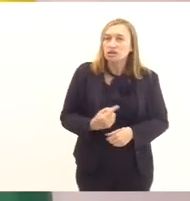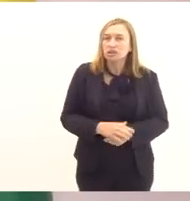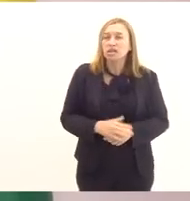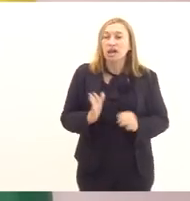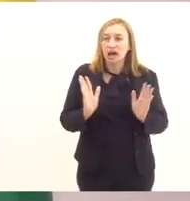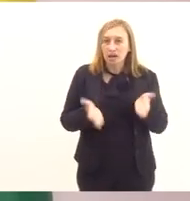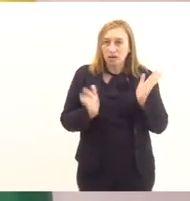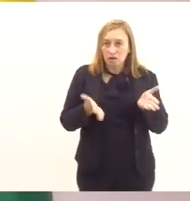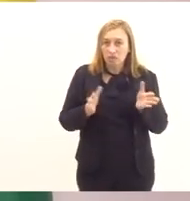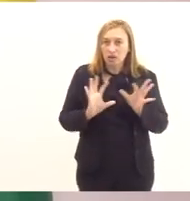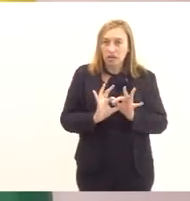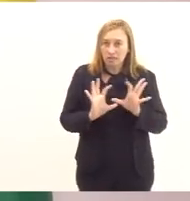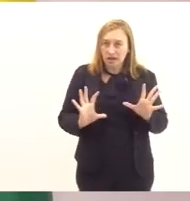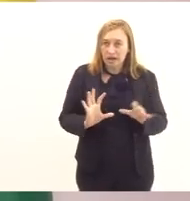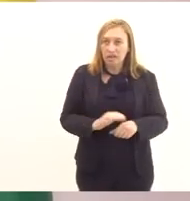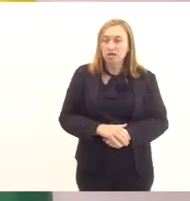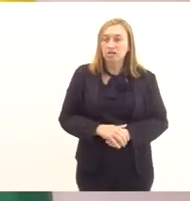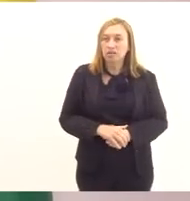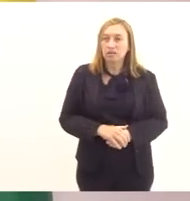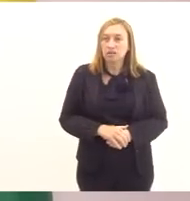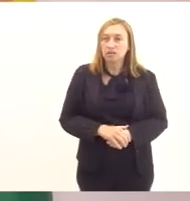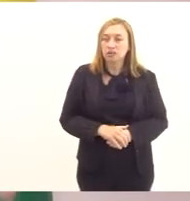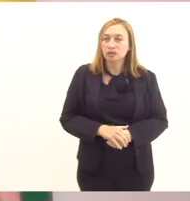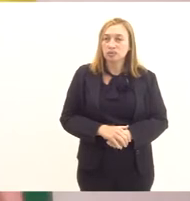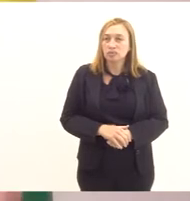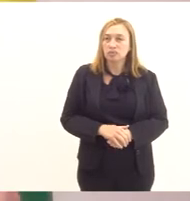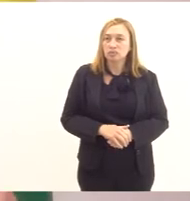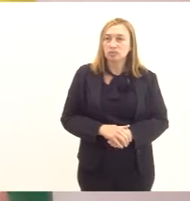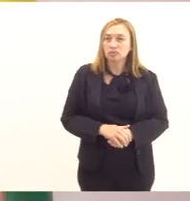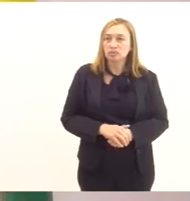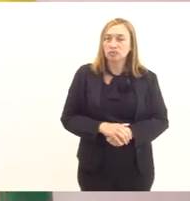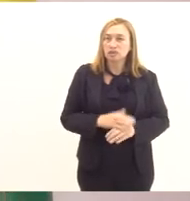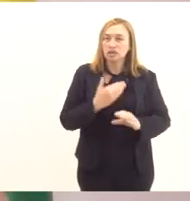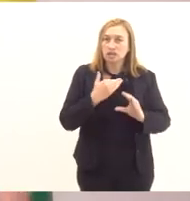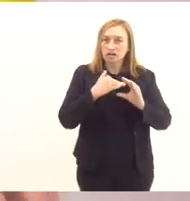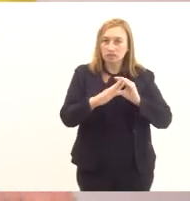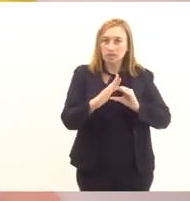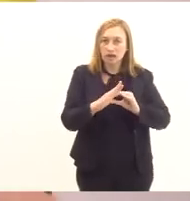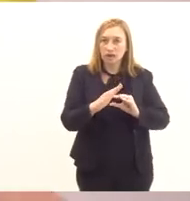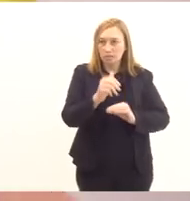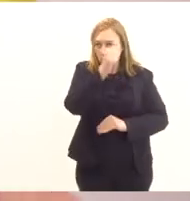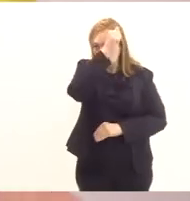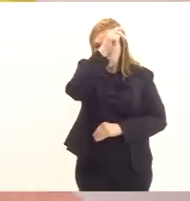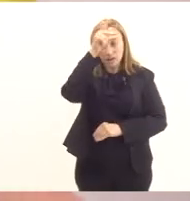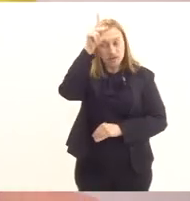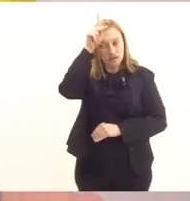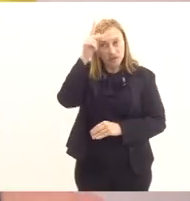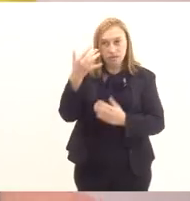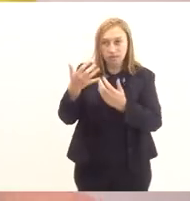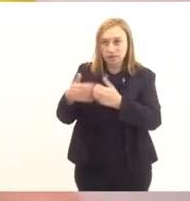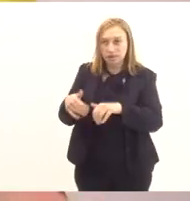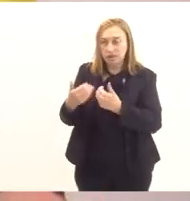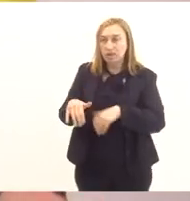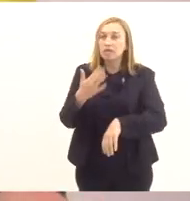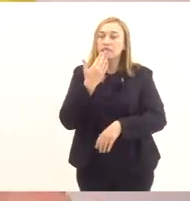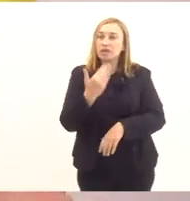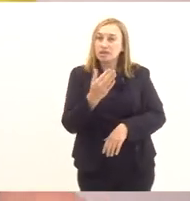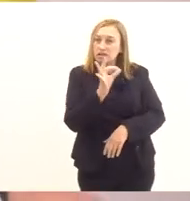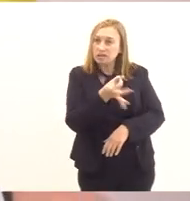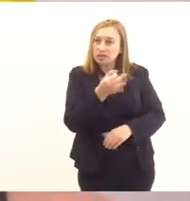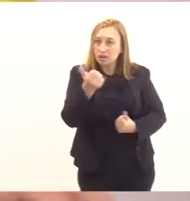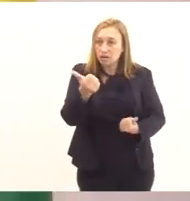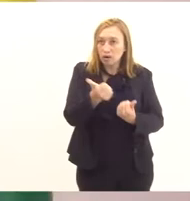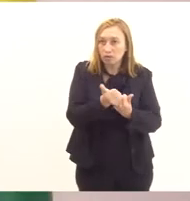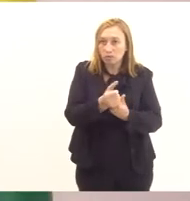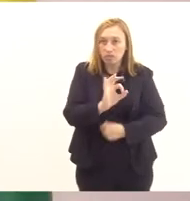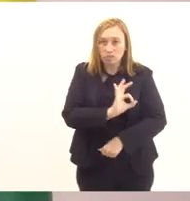agora de liberar seus para uma notificação para o prefeito pedindo obviamente o